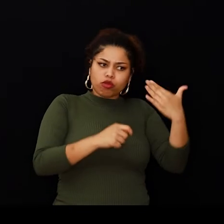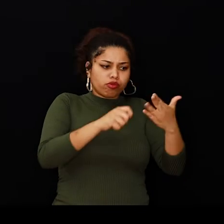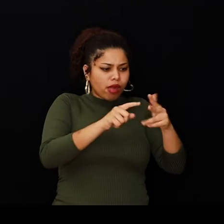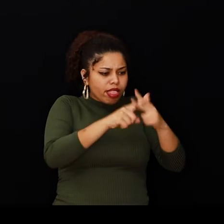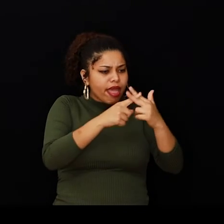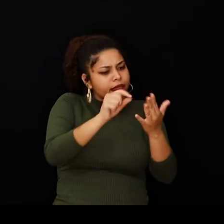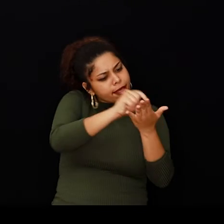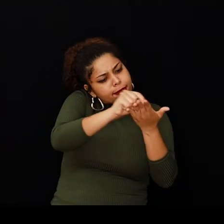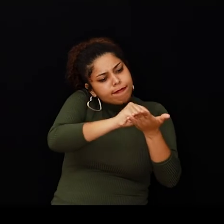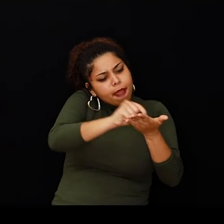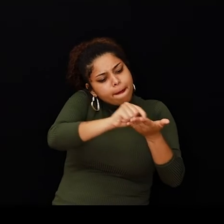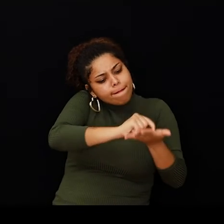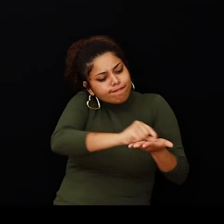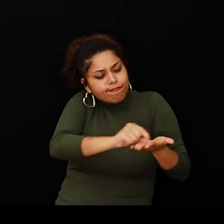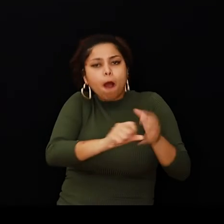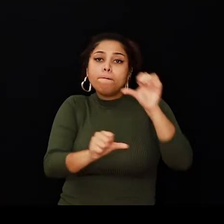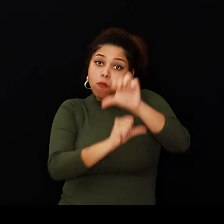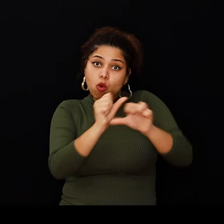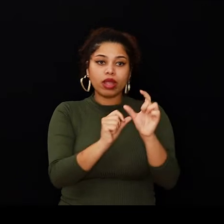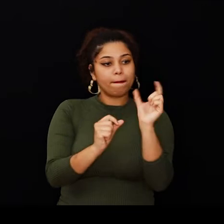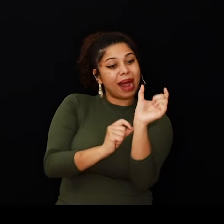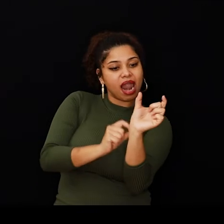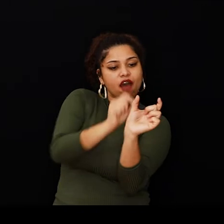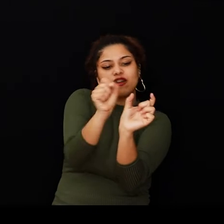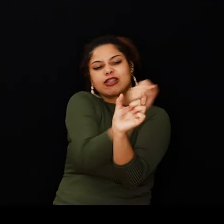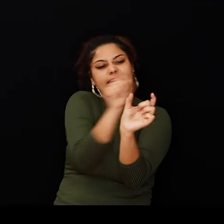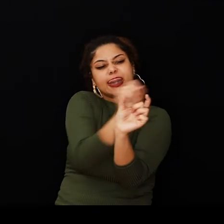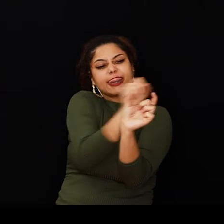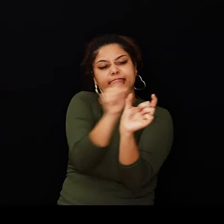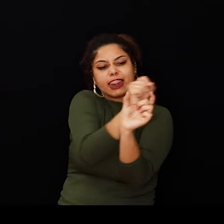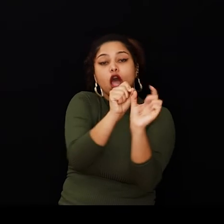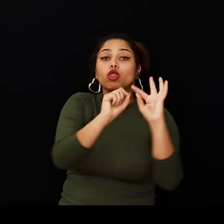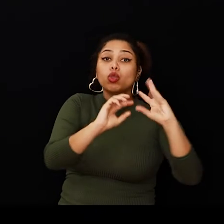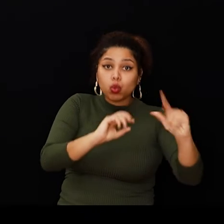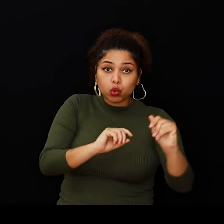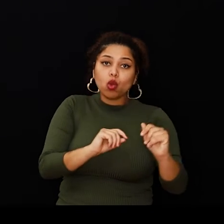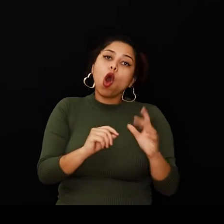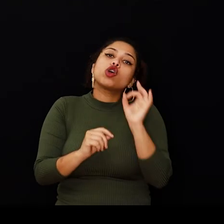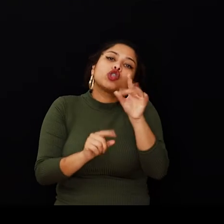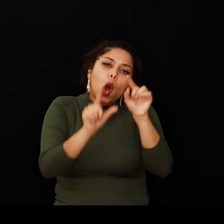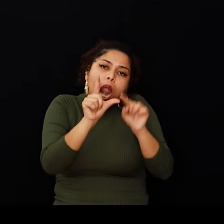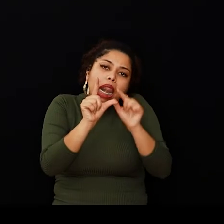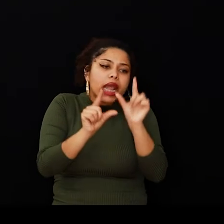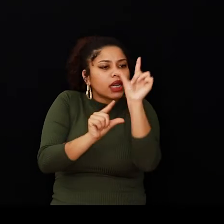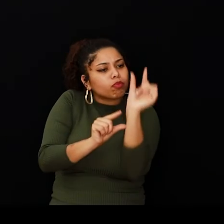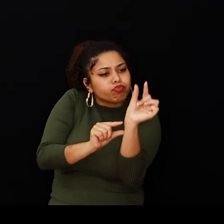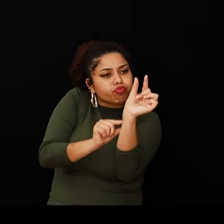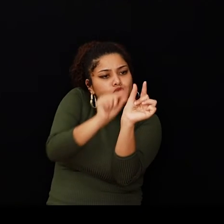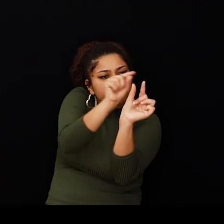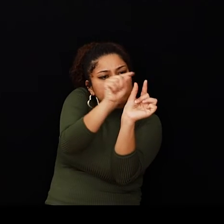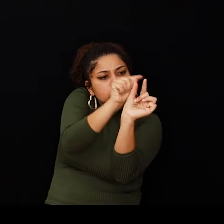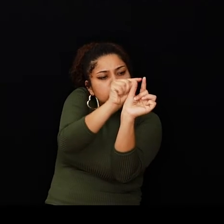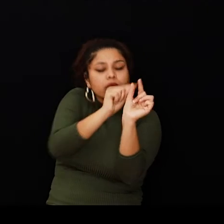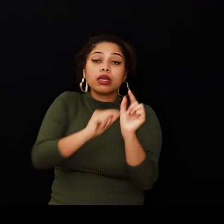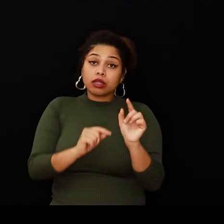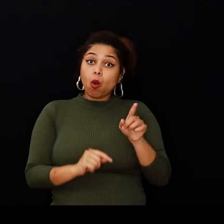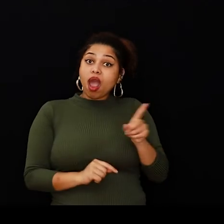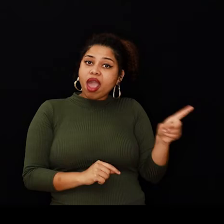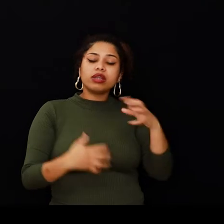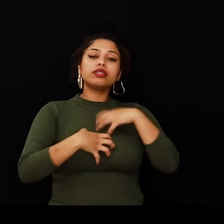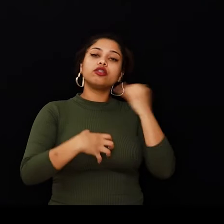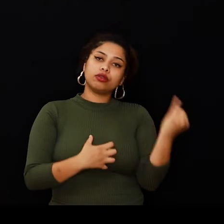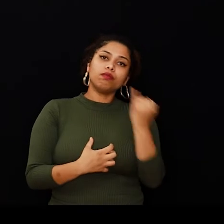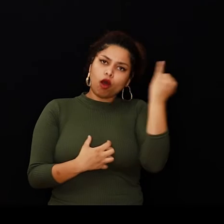Então, tem momentos em que ele rasura o verbo todo e troca, né? Então, a gente vê que é importante para ele, né?